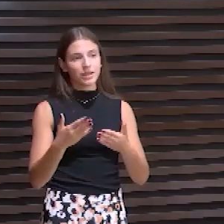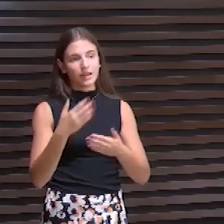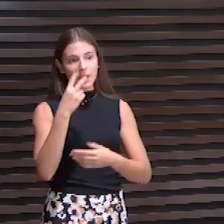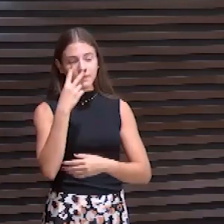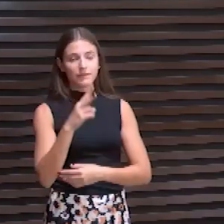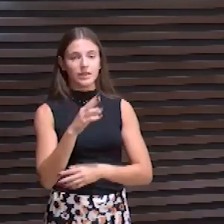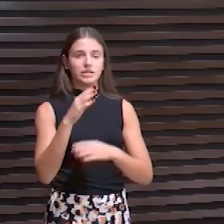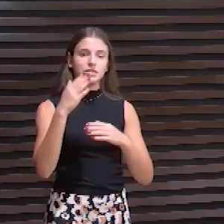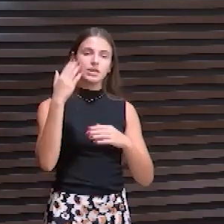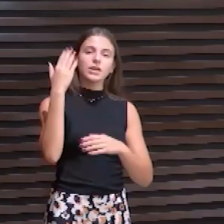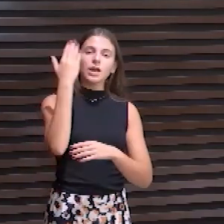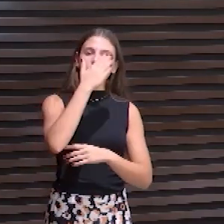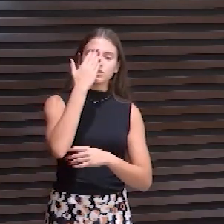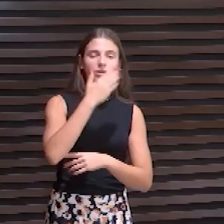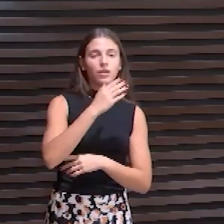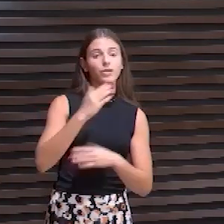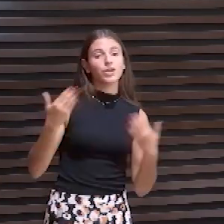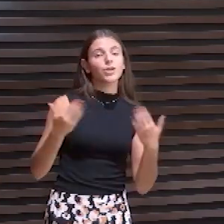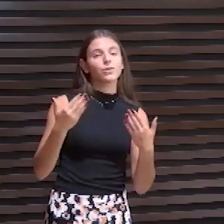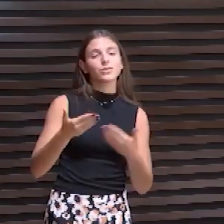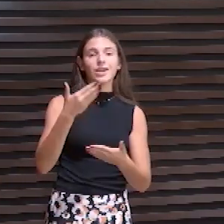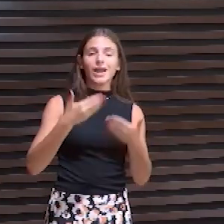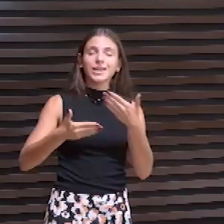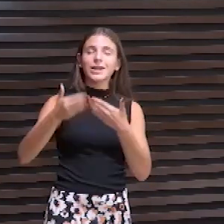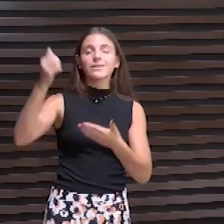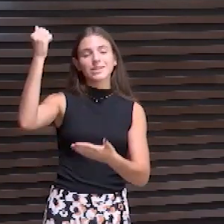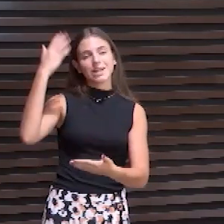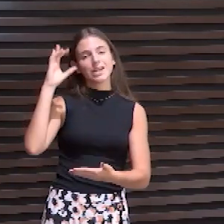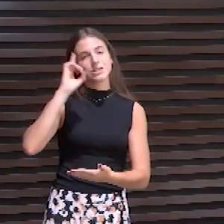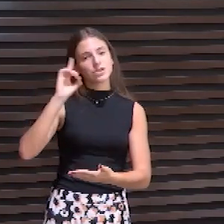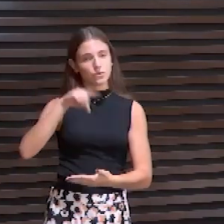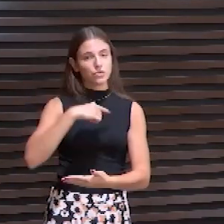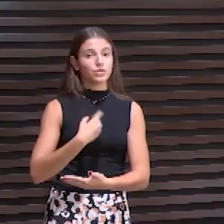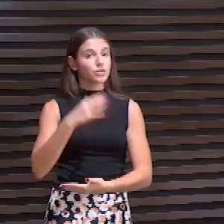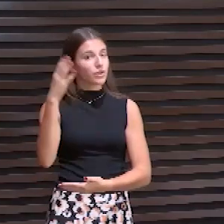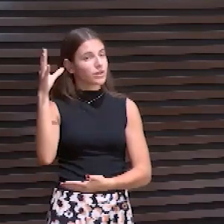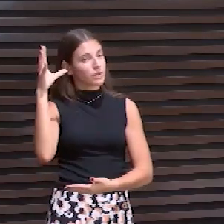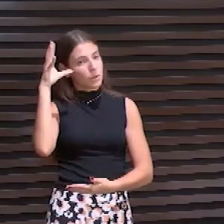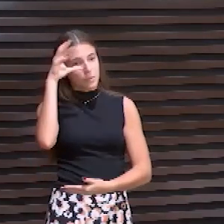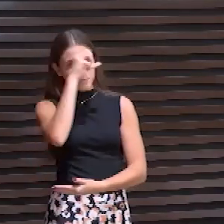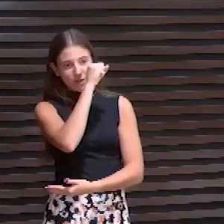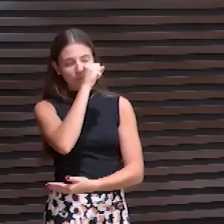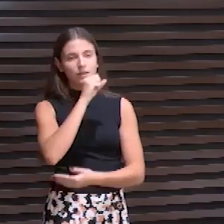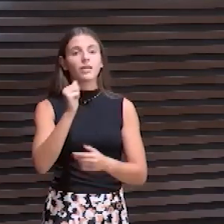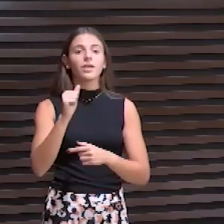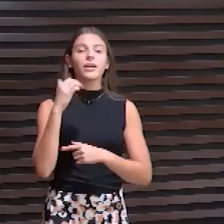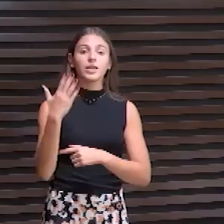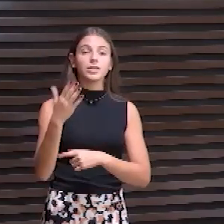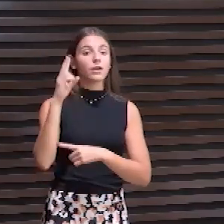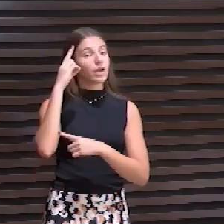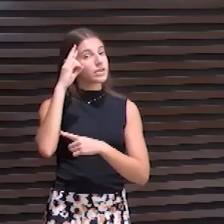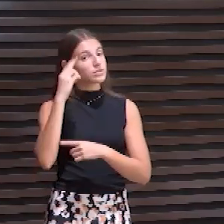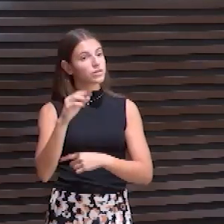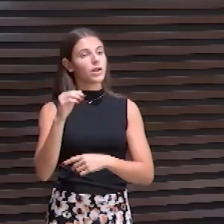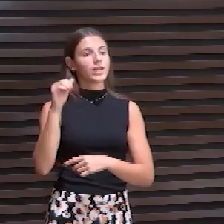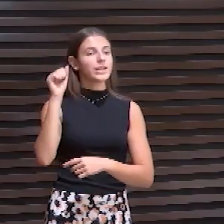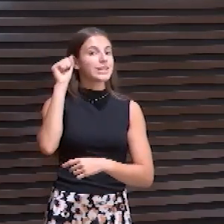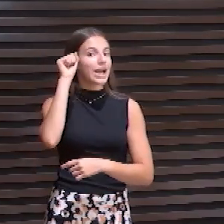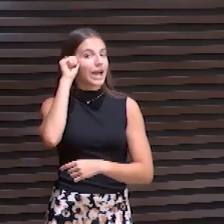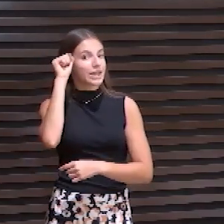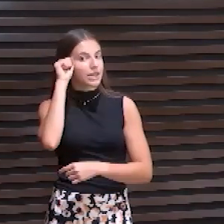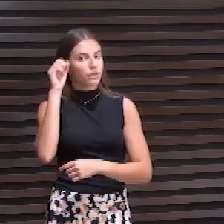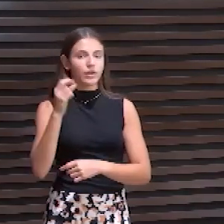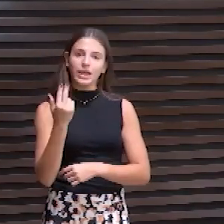que cremos, nós entendemos isso. Então, a história de Adão era a nossa história. Quando Adão pecou, nós